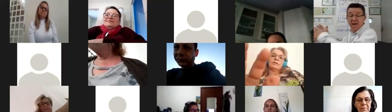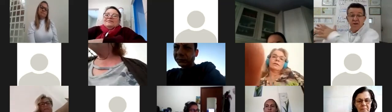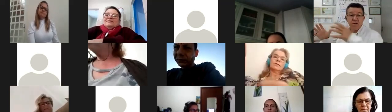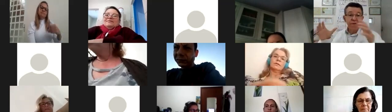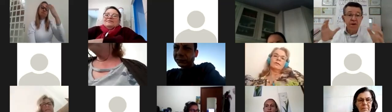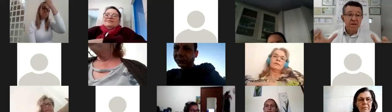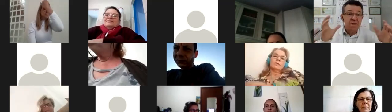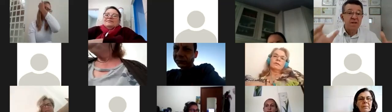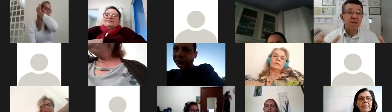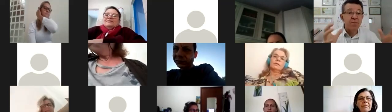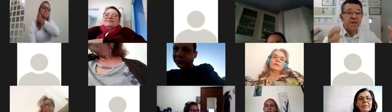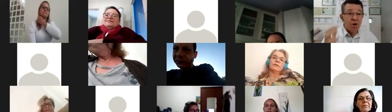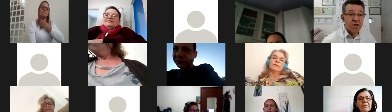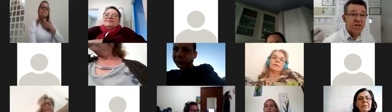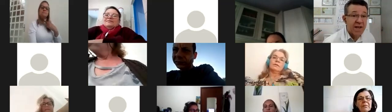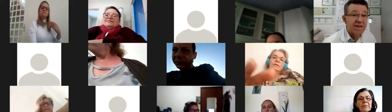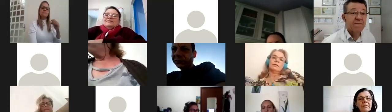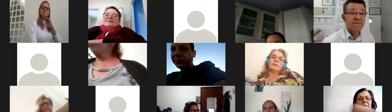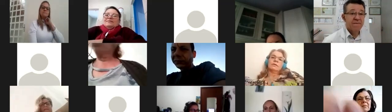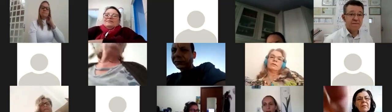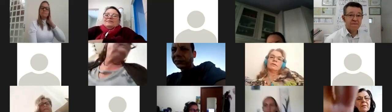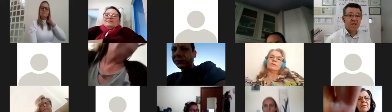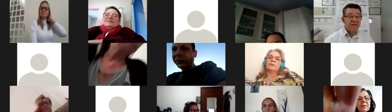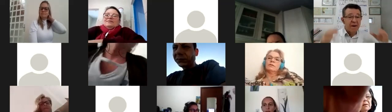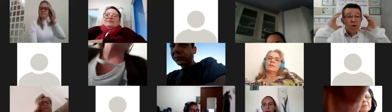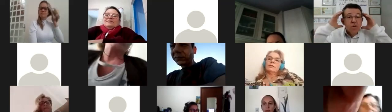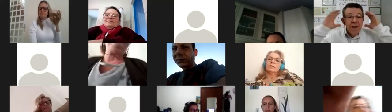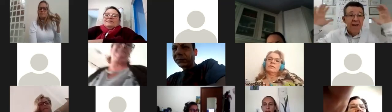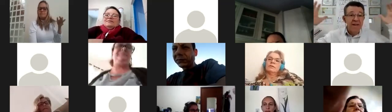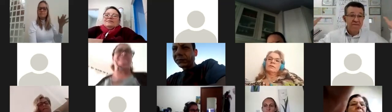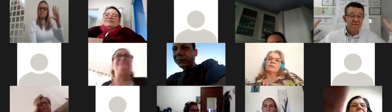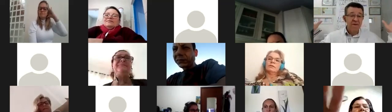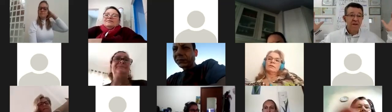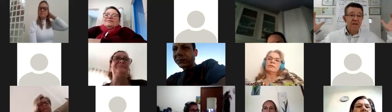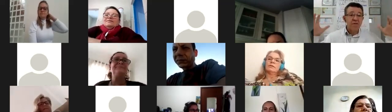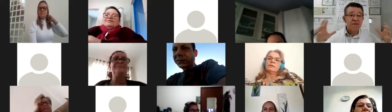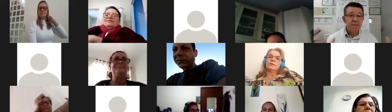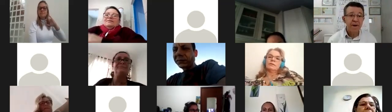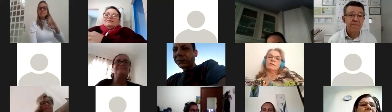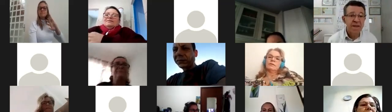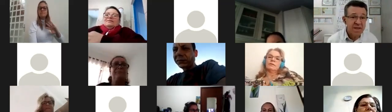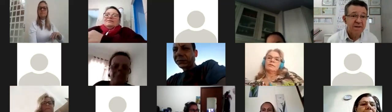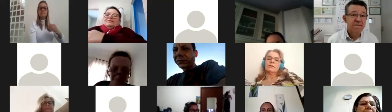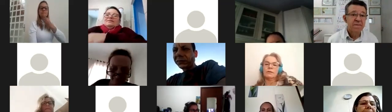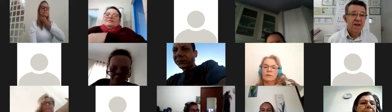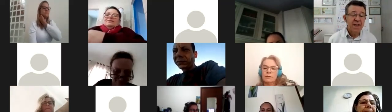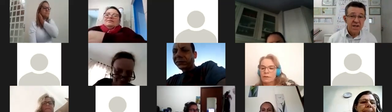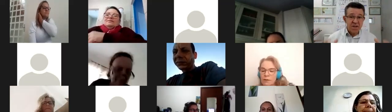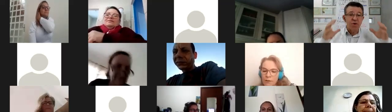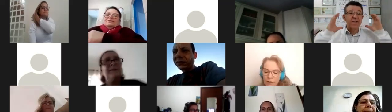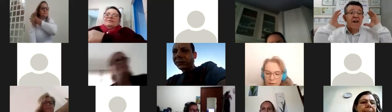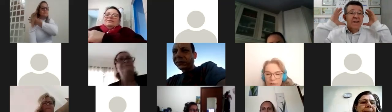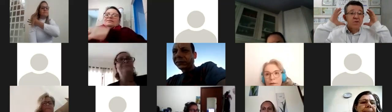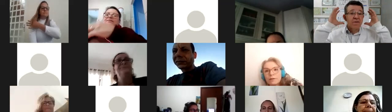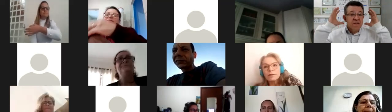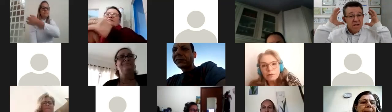fantasia só foi existir depois da morte dele, que estava muito além. Então, se permita, entra na